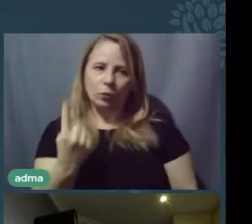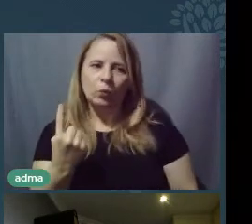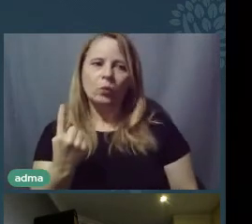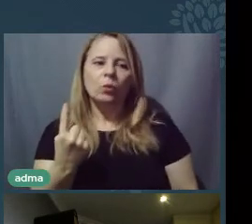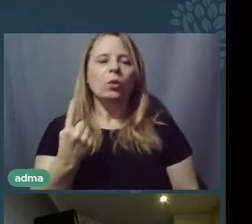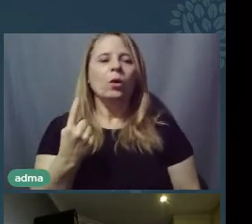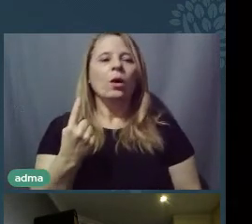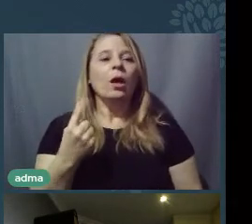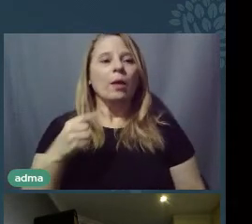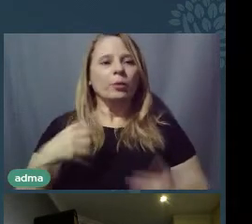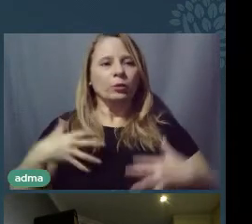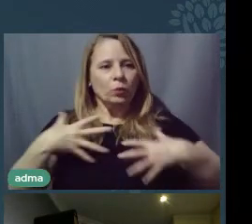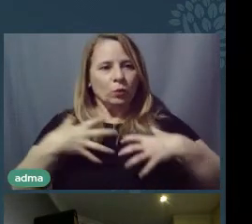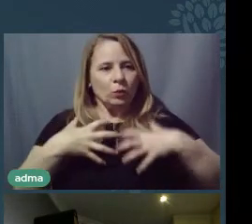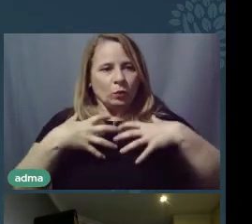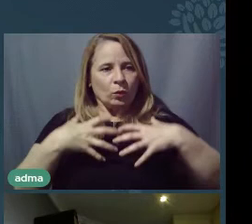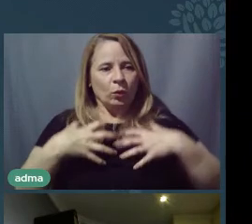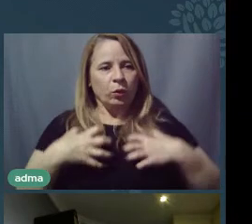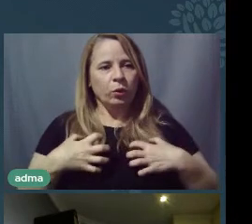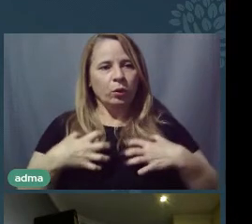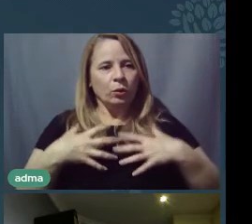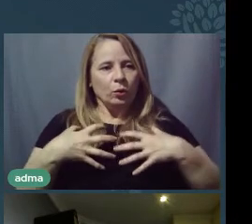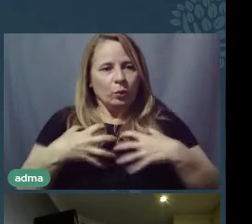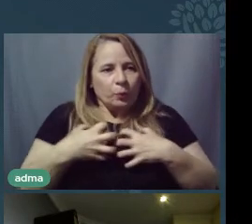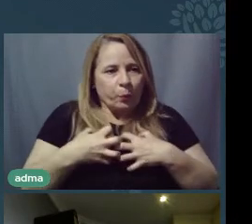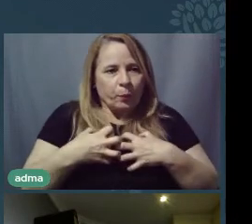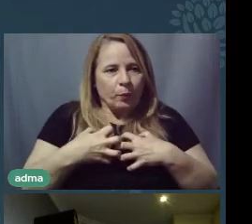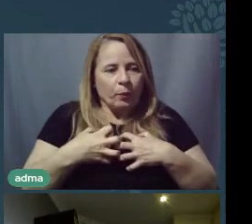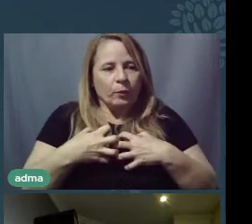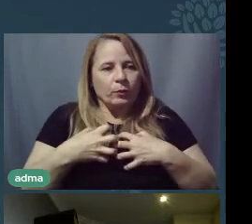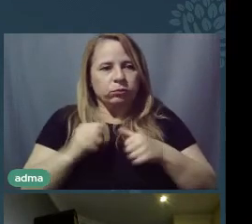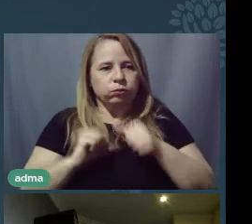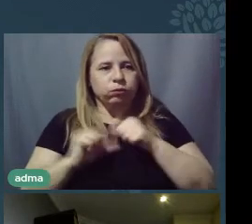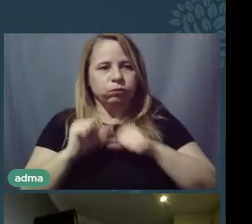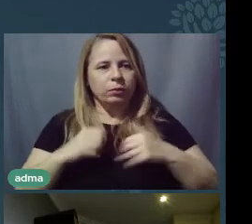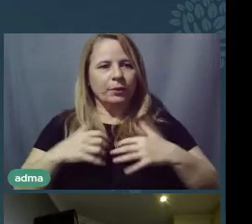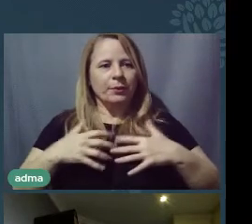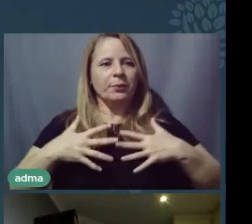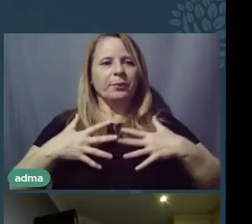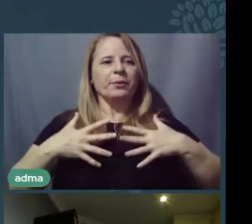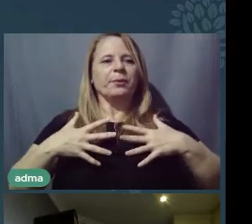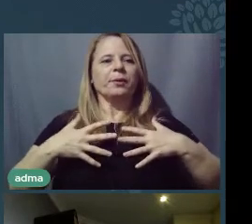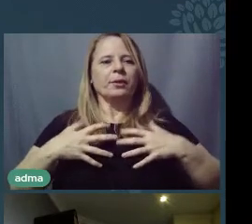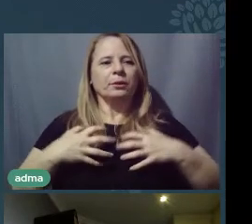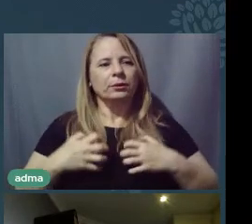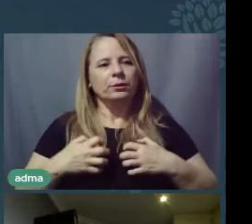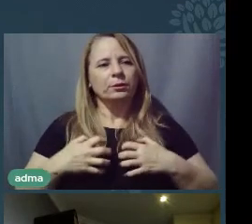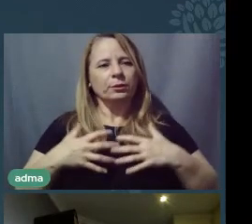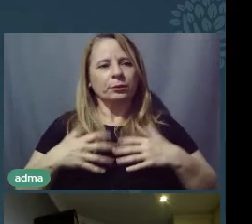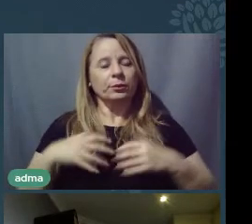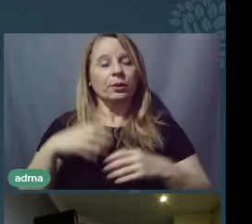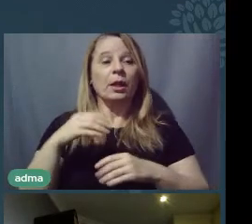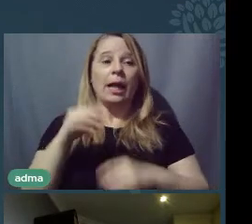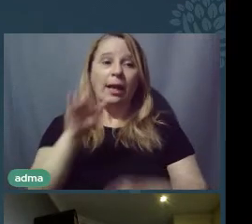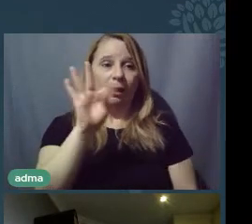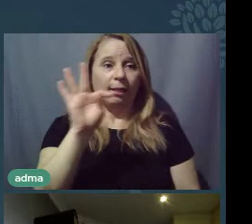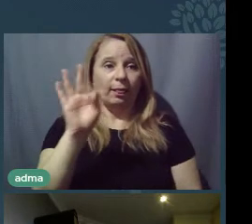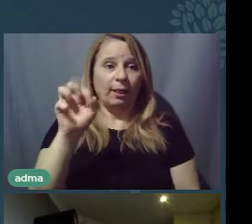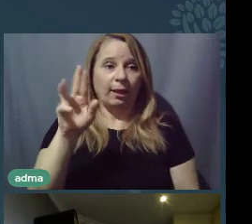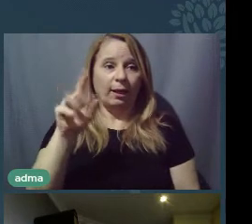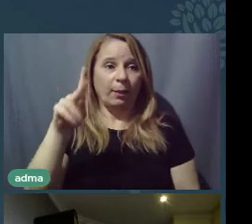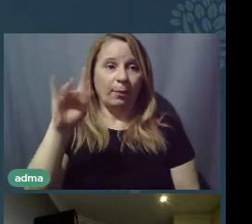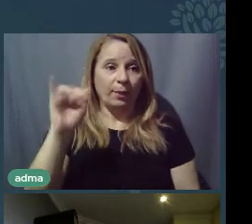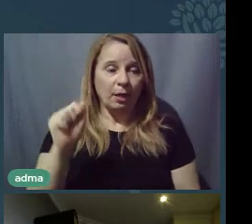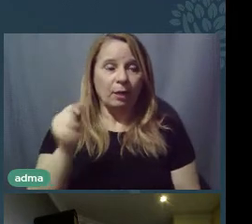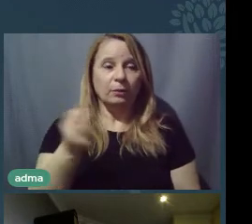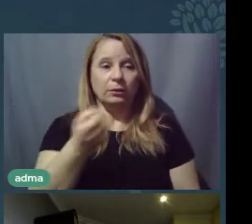obstrução pulmonar, né, que juntamente com a terapia farmacológica pode potencializar